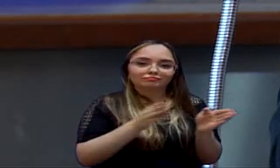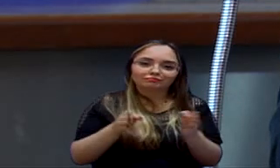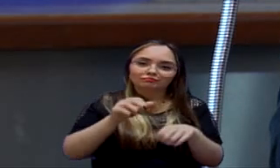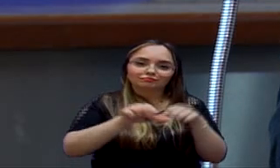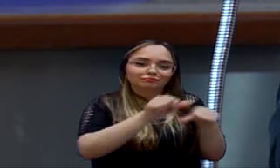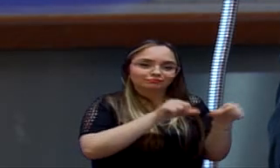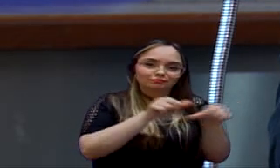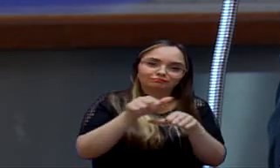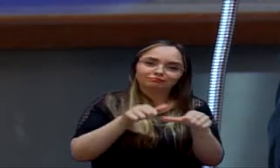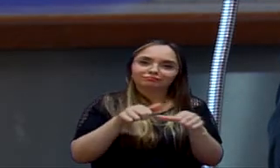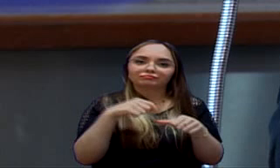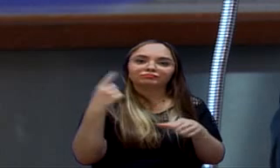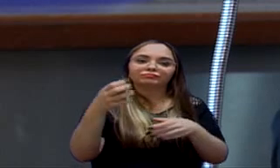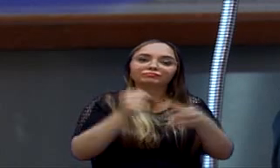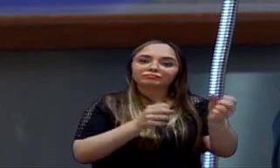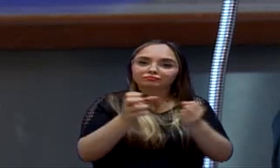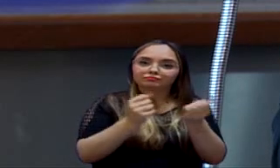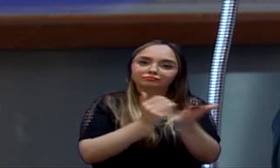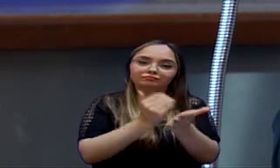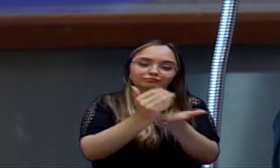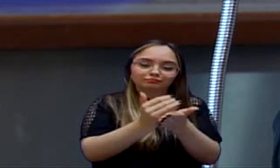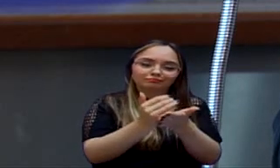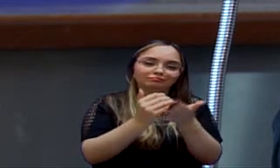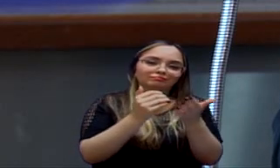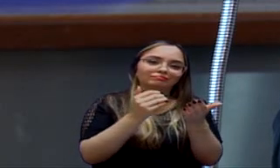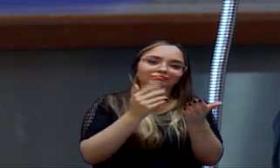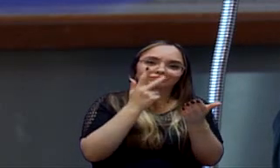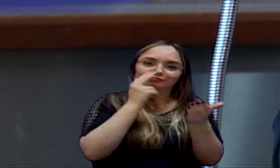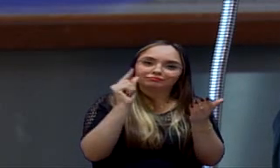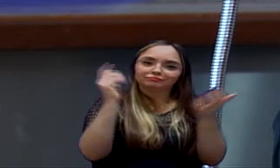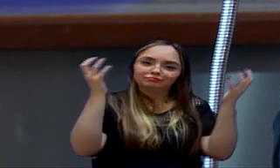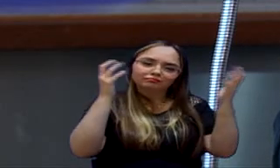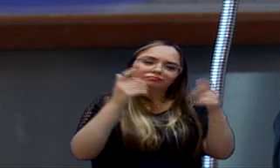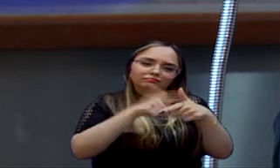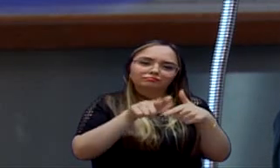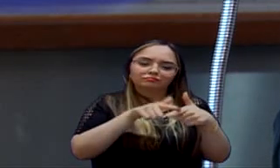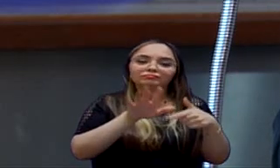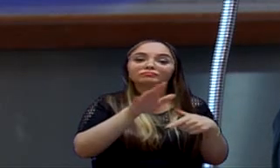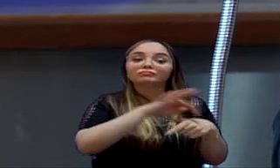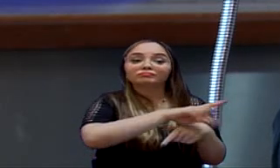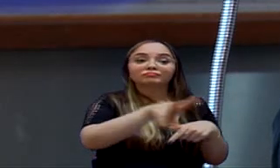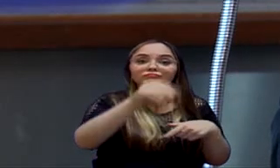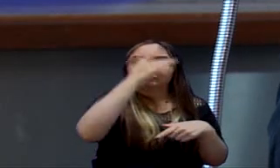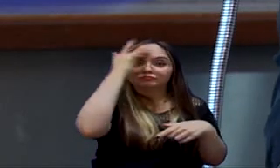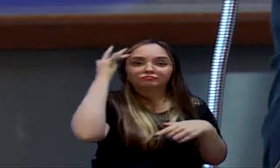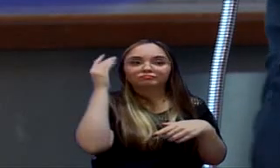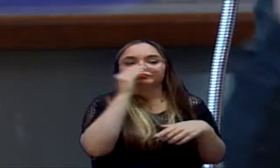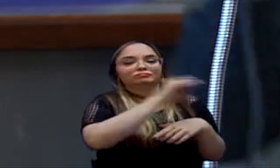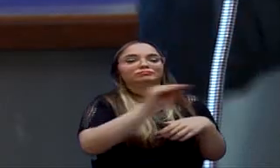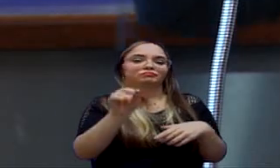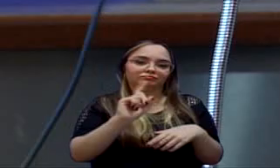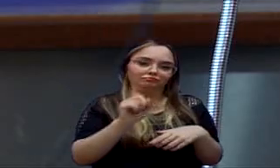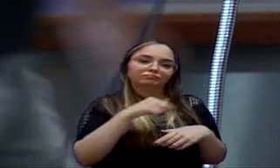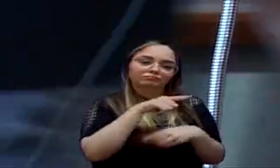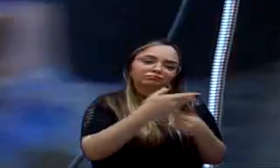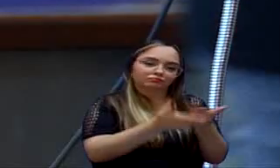da dinâmica de contratação da funserv mas que em nenhum momento o servidor e seus beneficiários serão assistidos